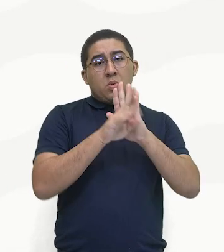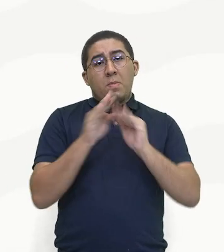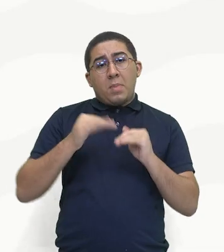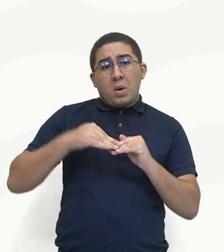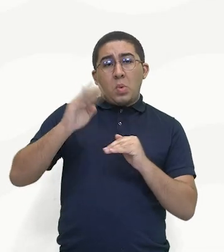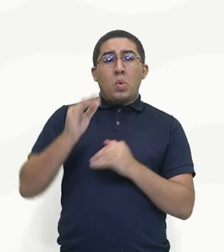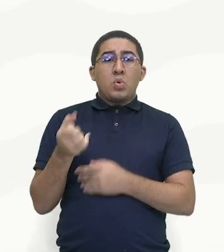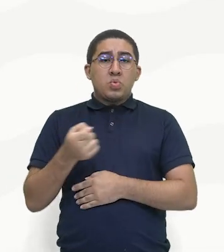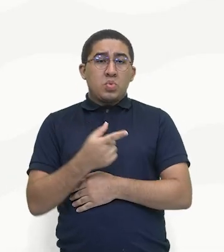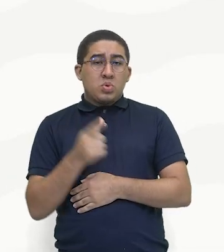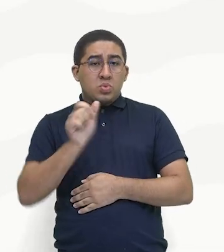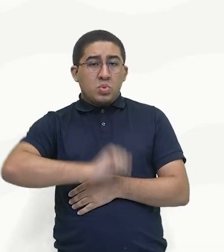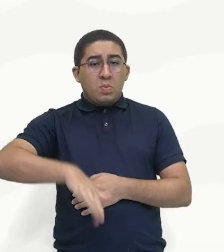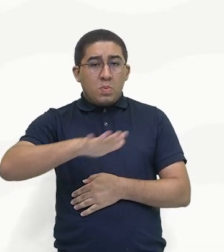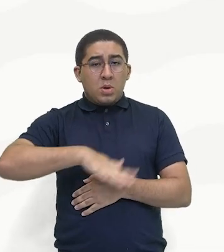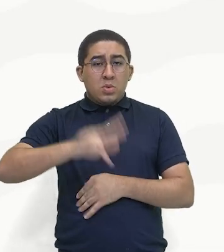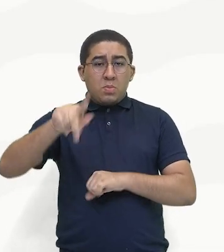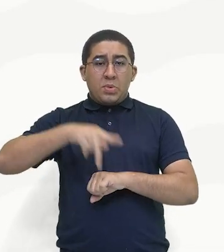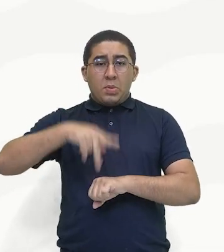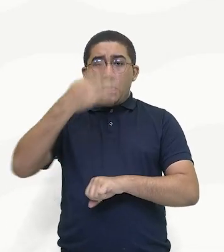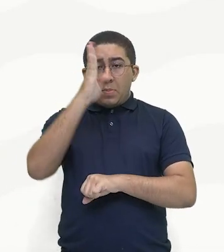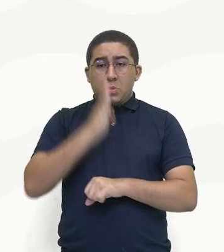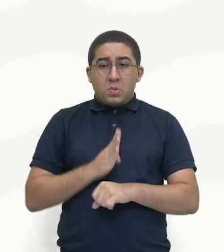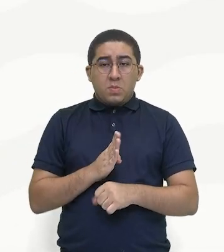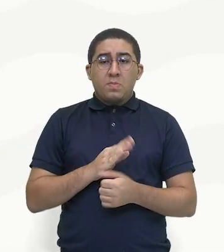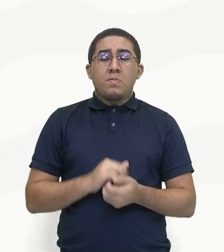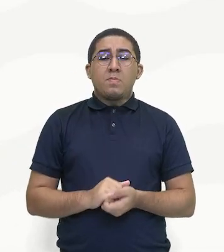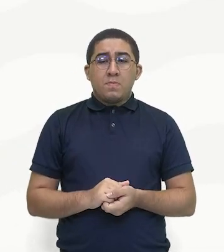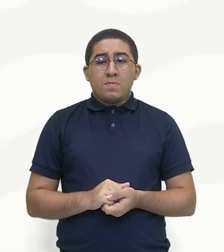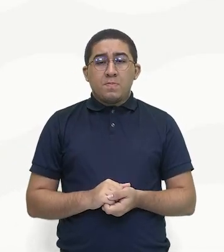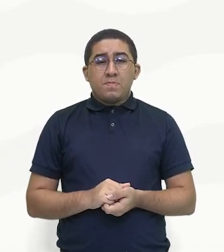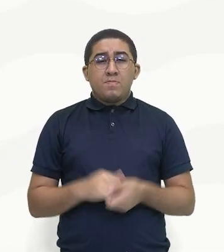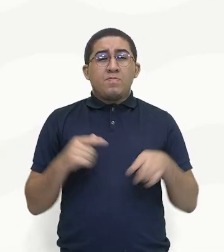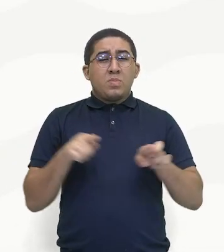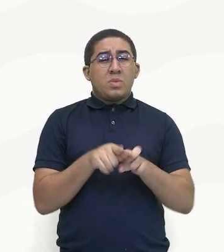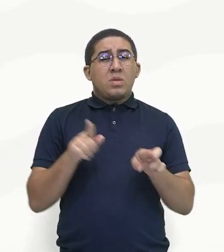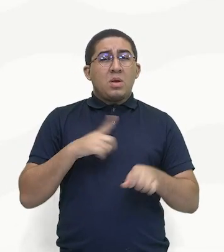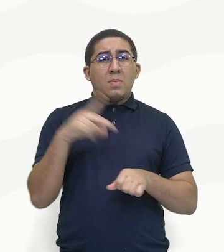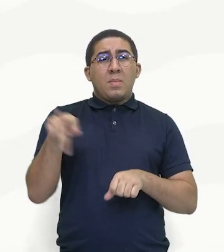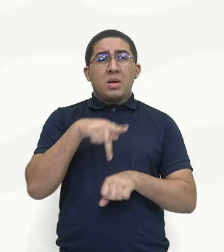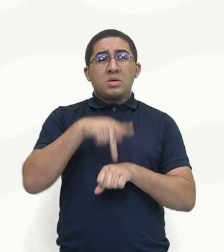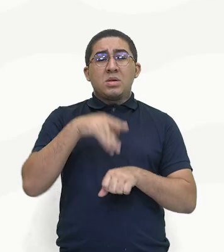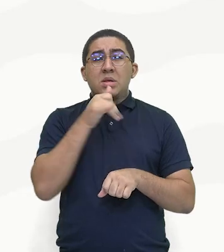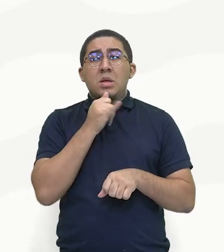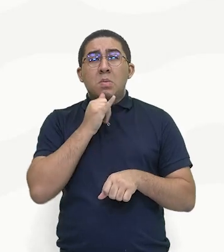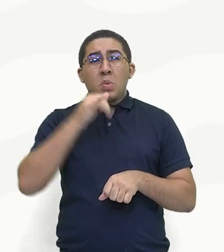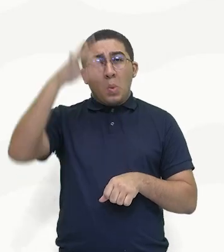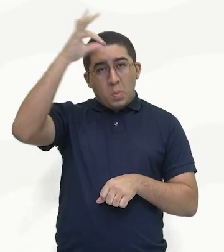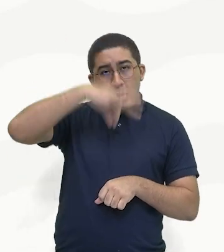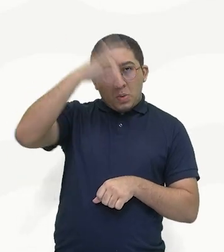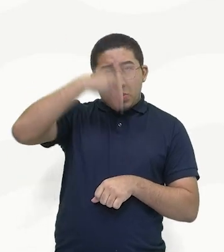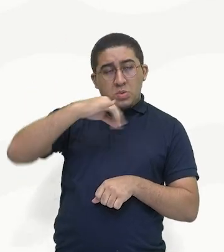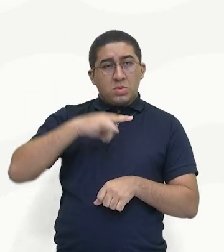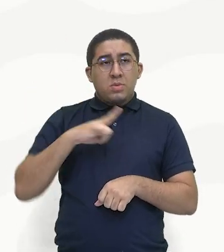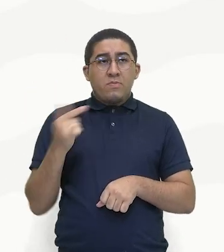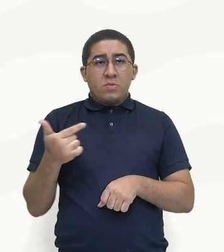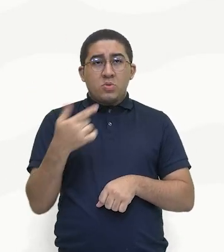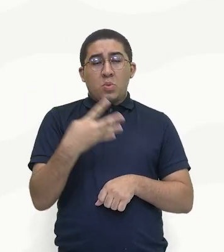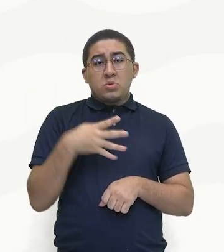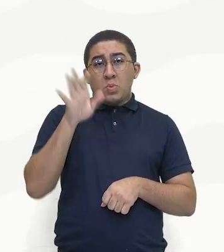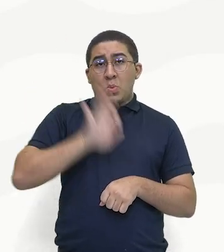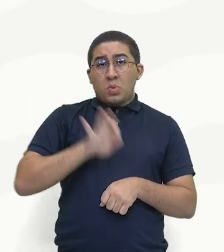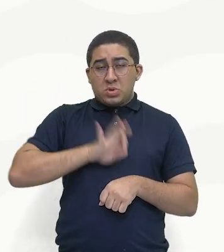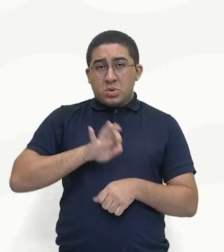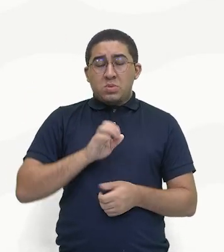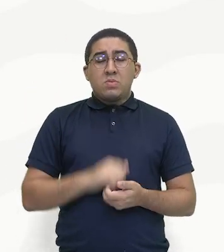observa aqui no território brasileiro. A gente observa também países como o Peru, com 24%. É muita